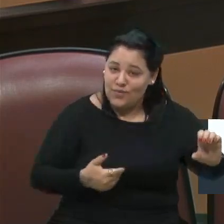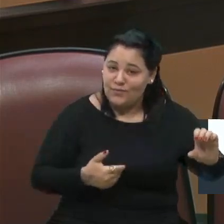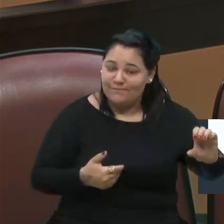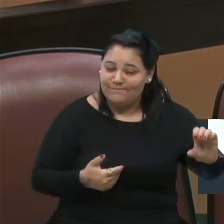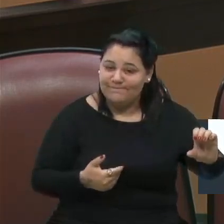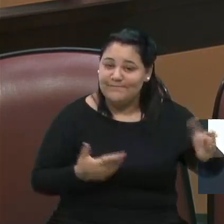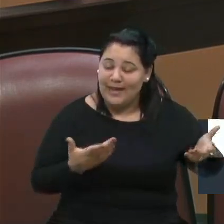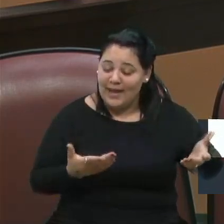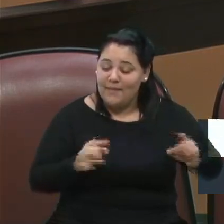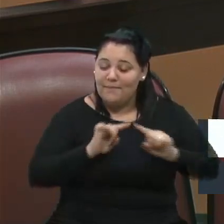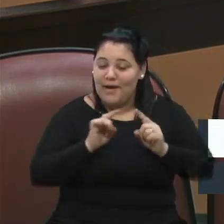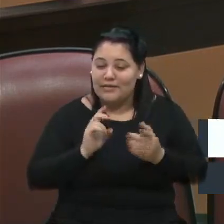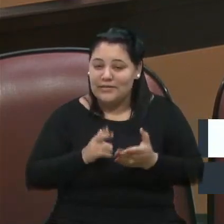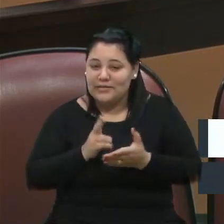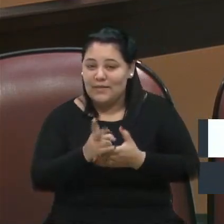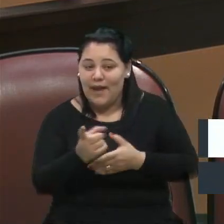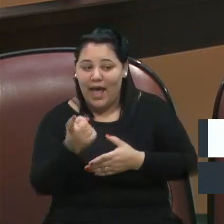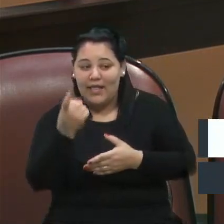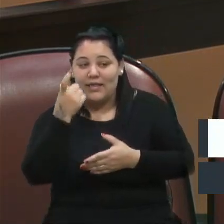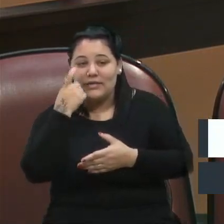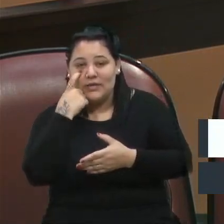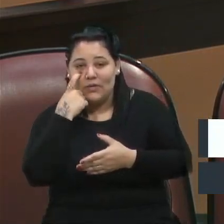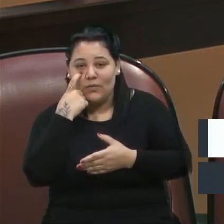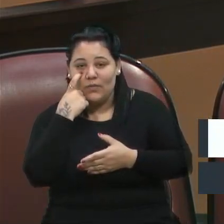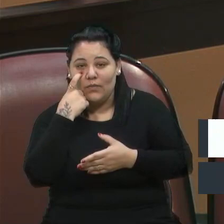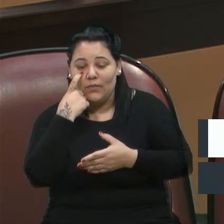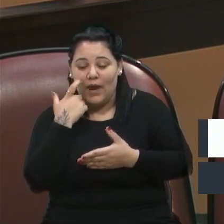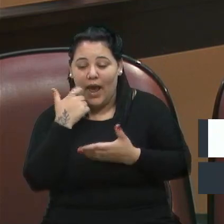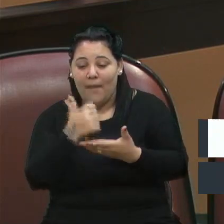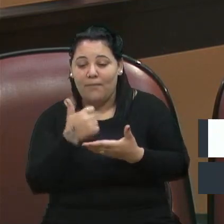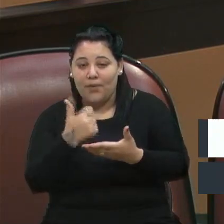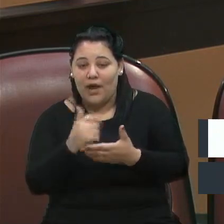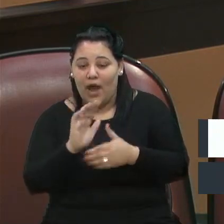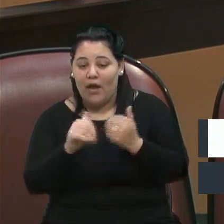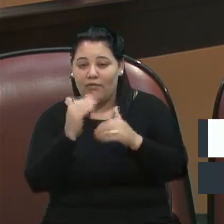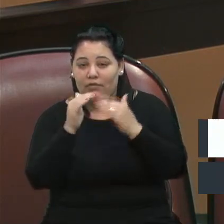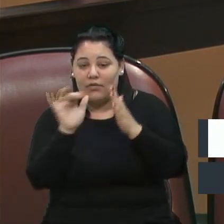atentos para contribuir, para evoluir e para melhorar